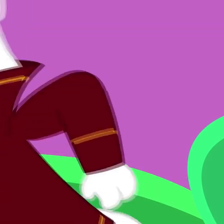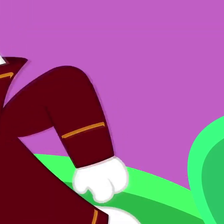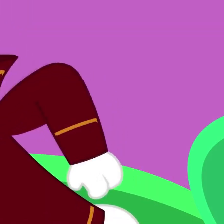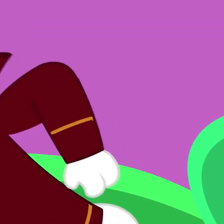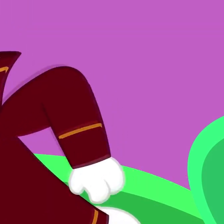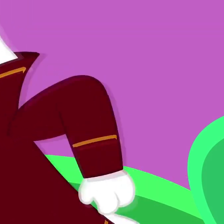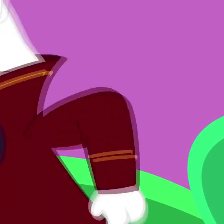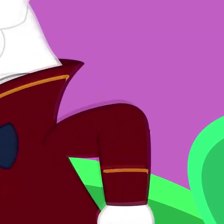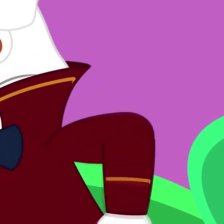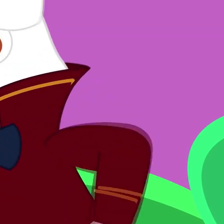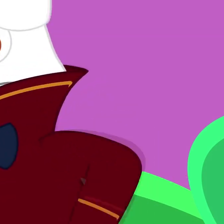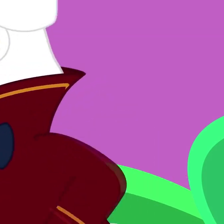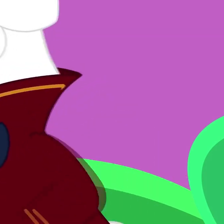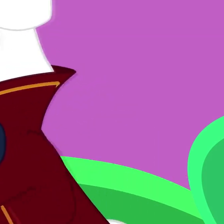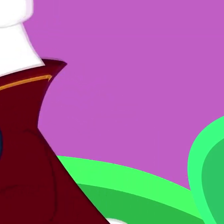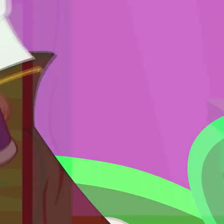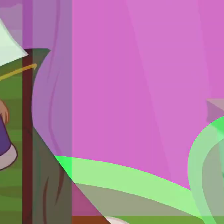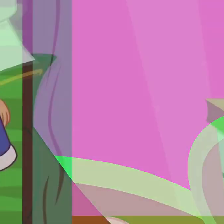leque.